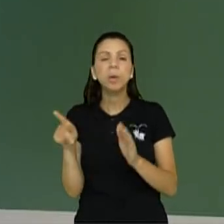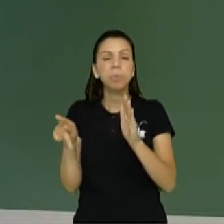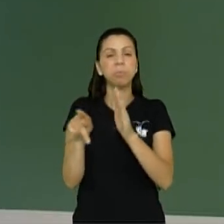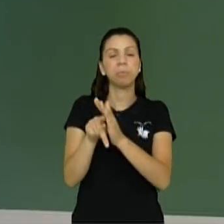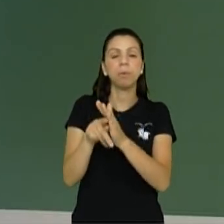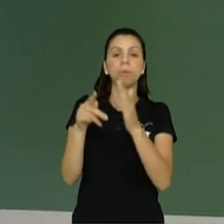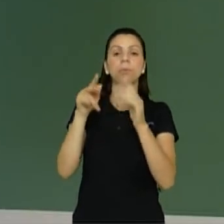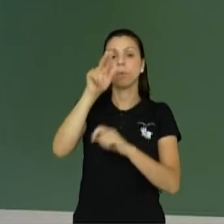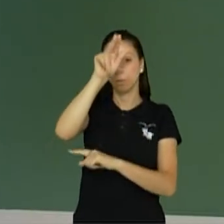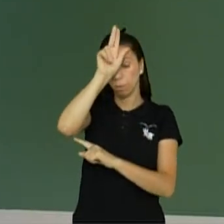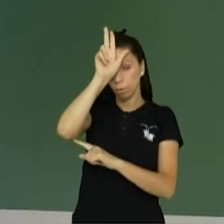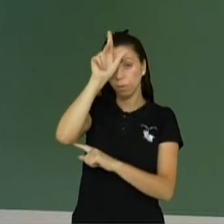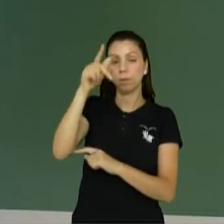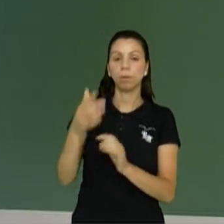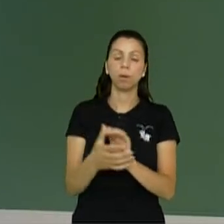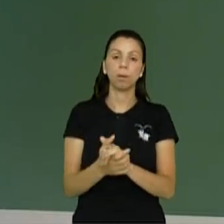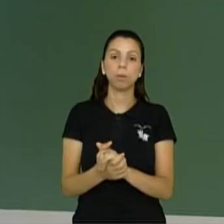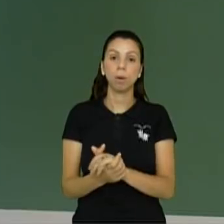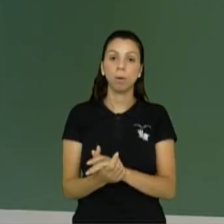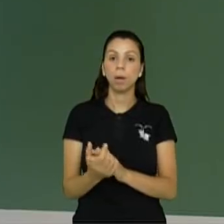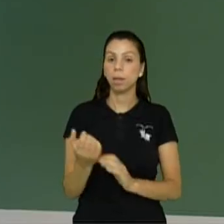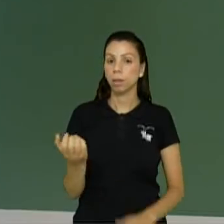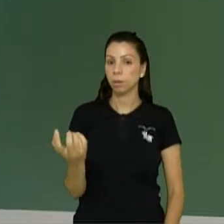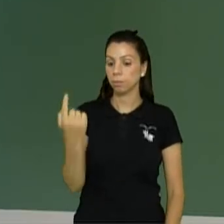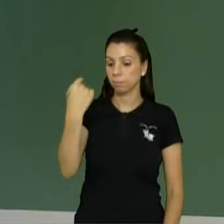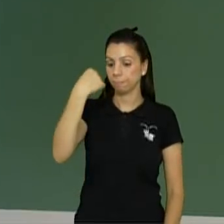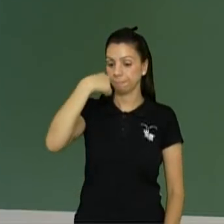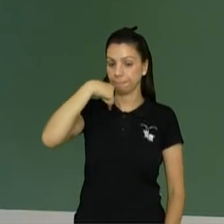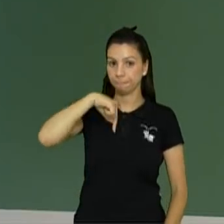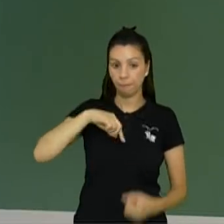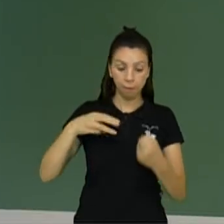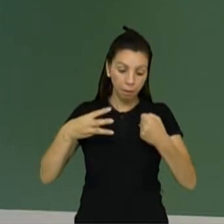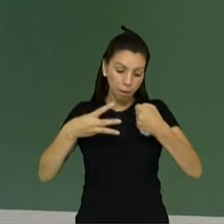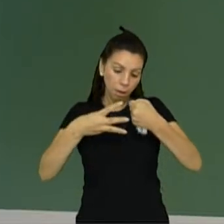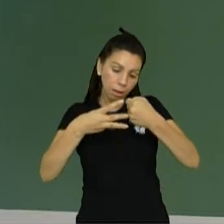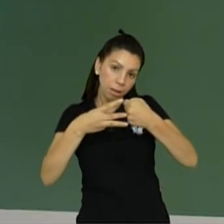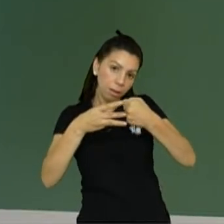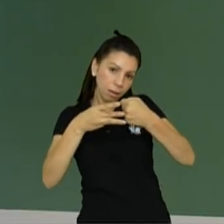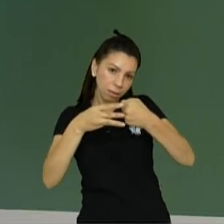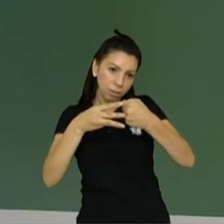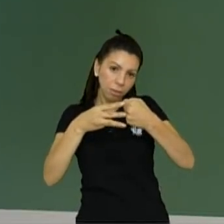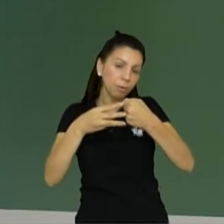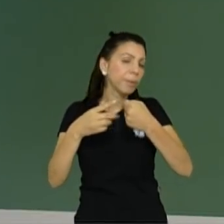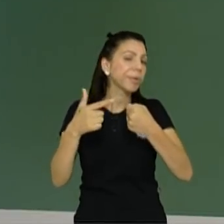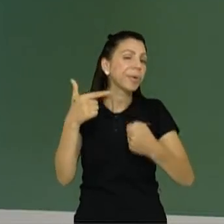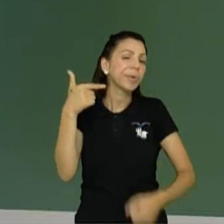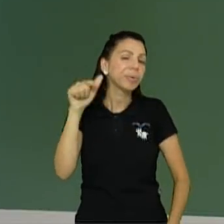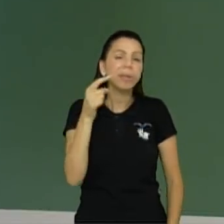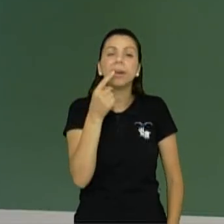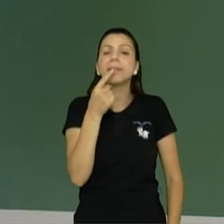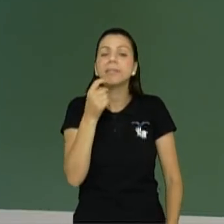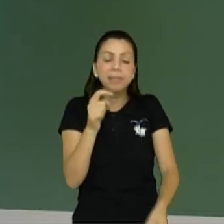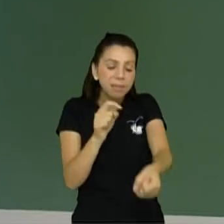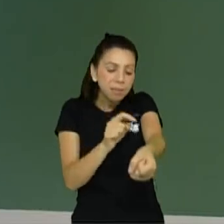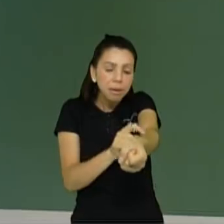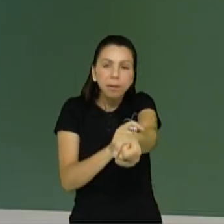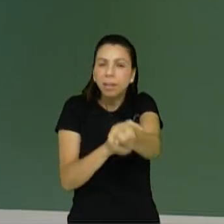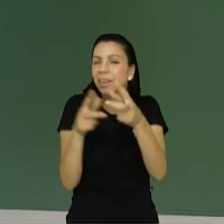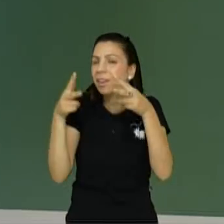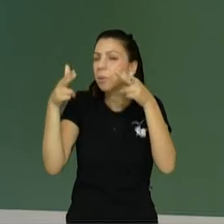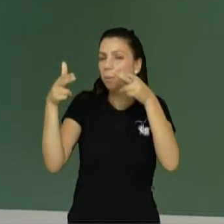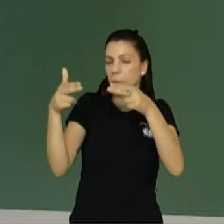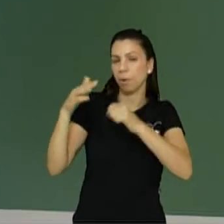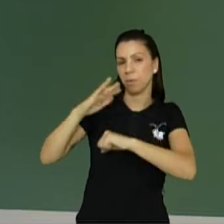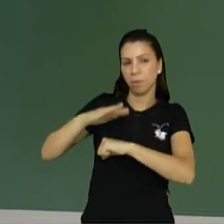direto para as células. Esses animais, eles não têm um sangue com as mesmas propriedades do que o